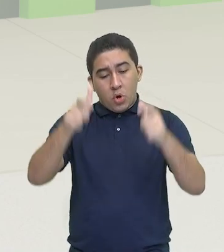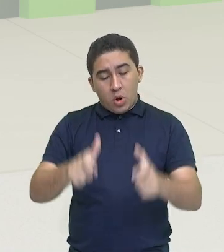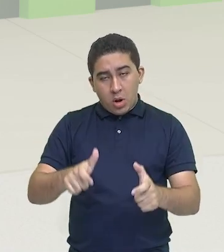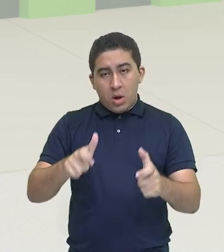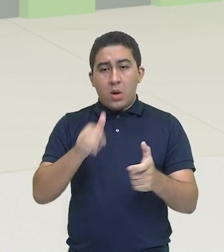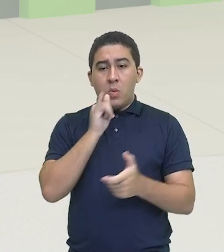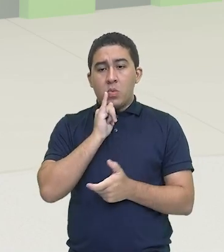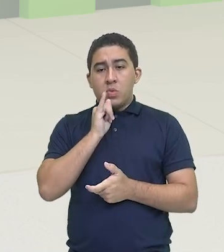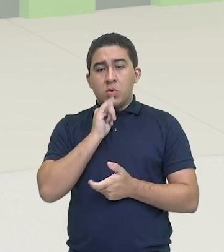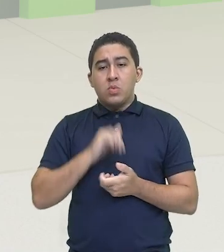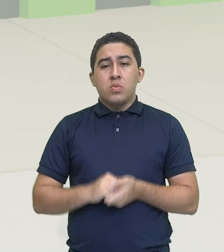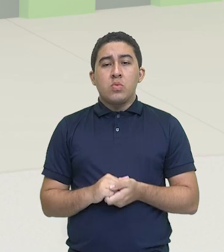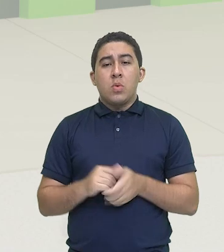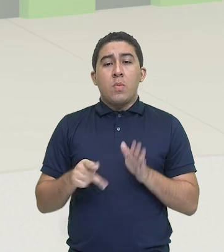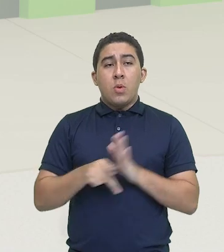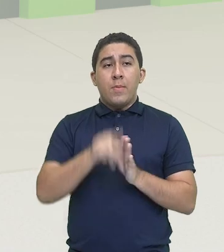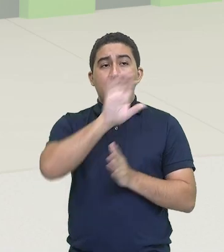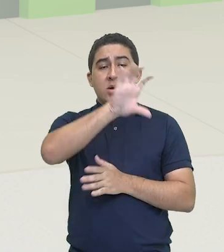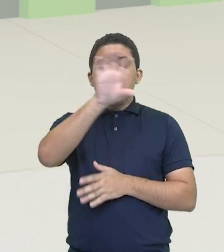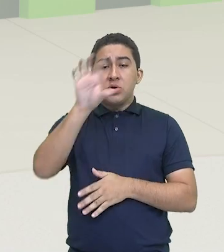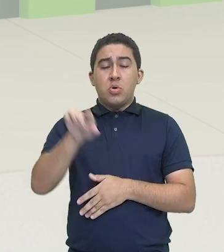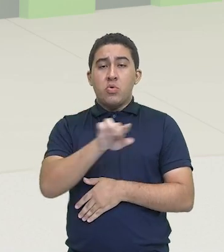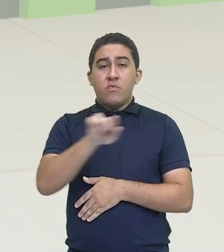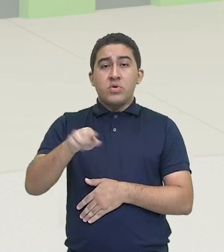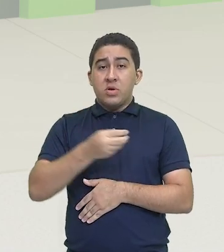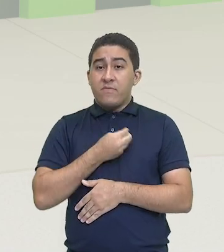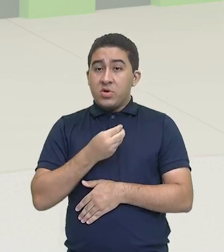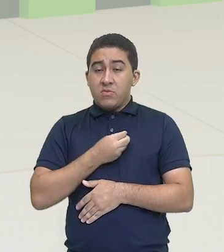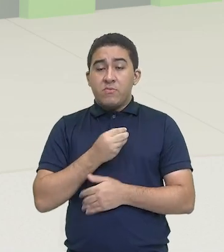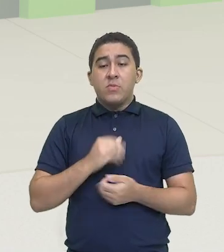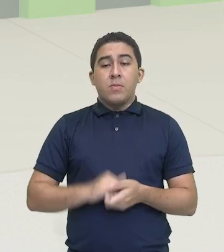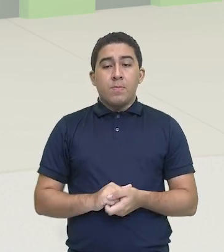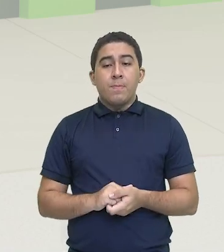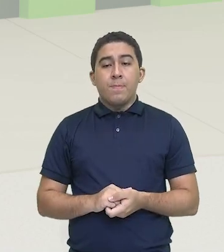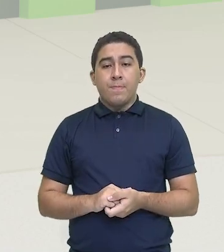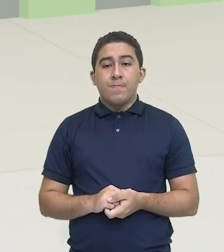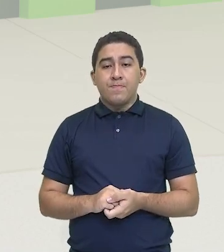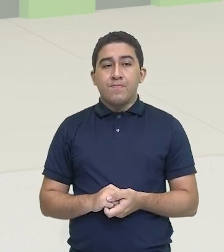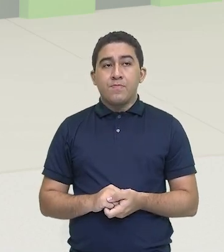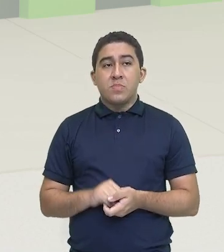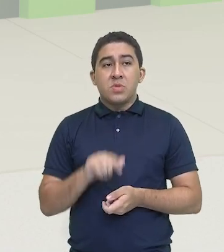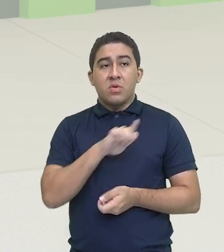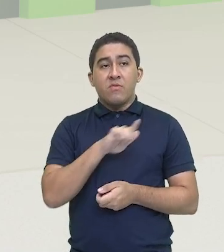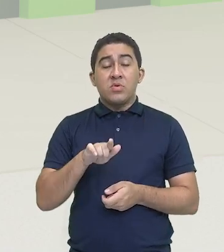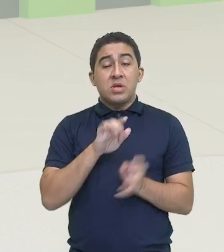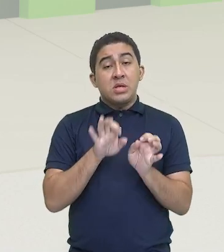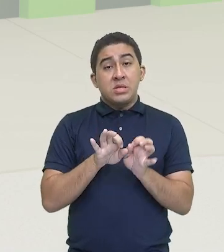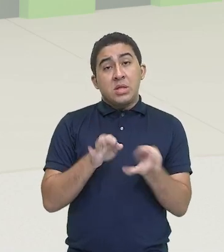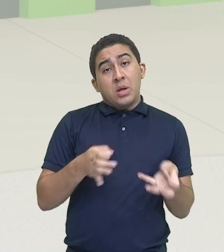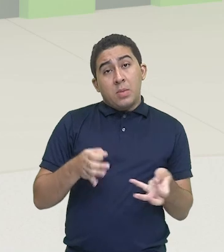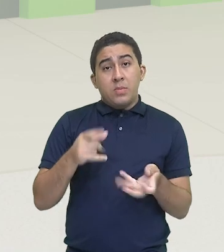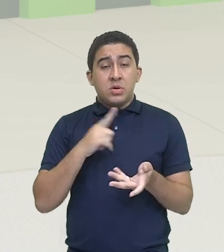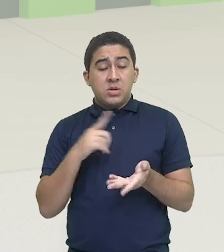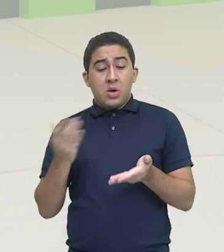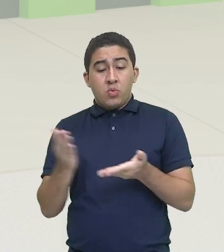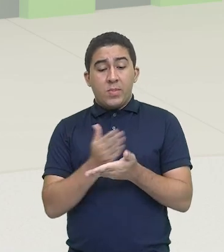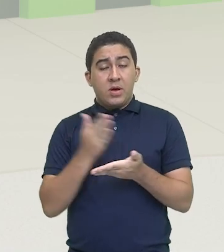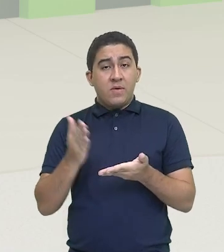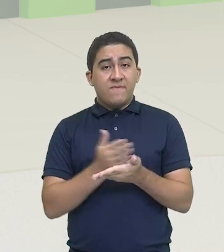né, da região que você vive, quando você simplesmente estava folheando